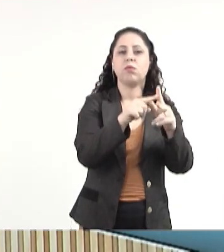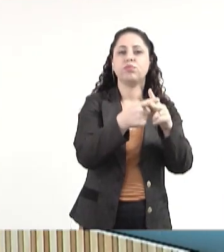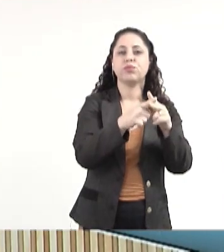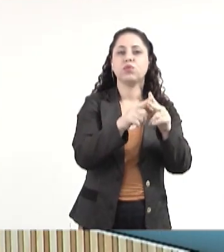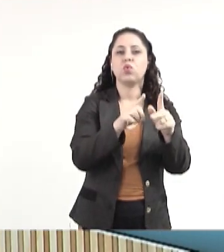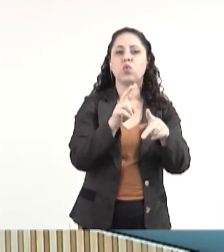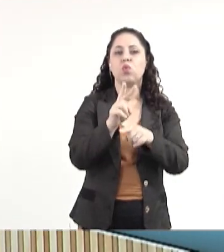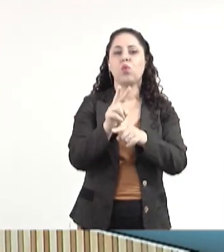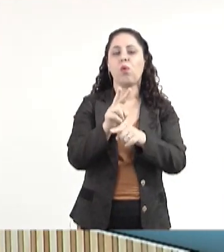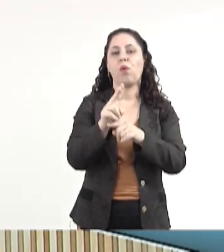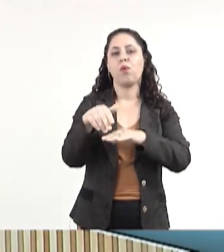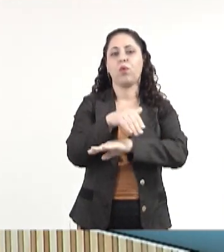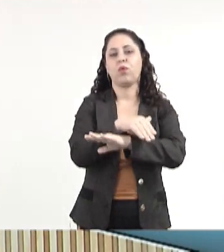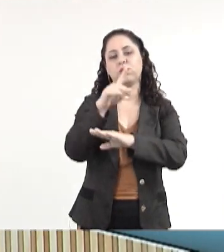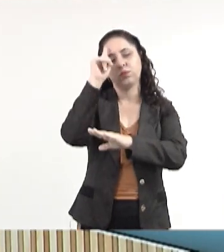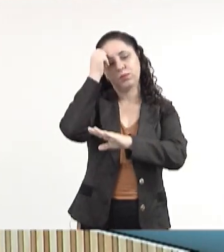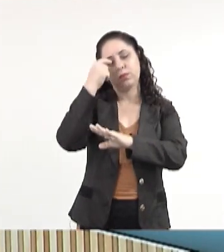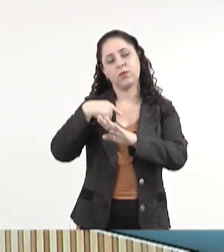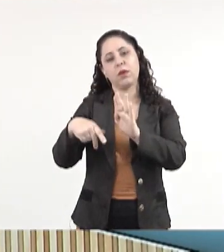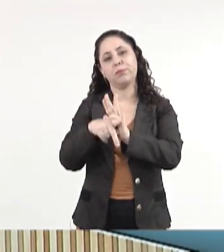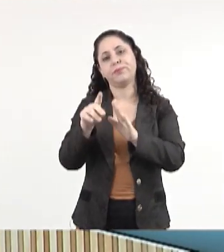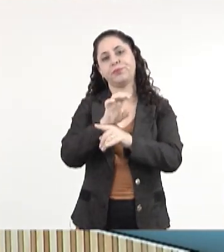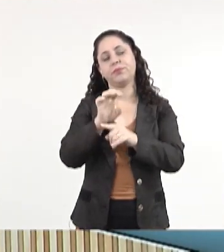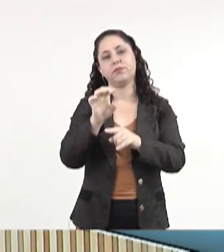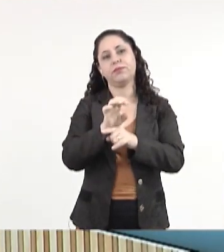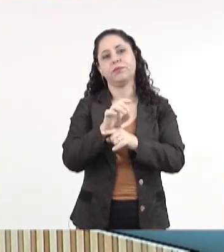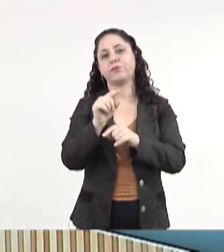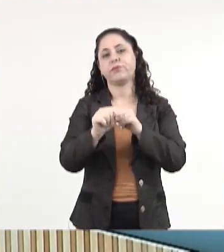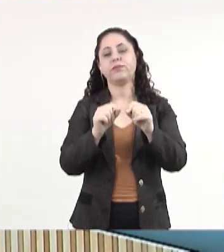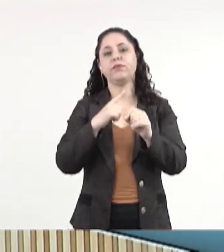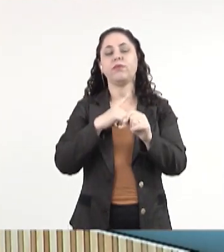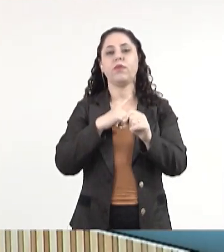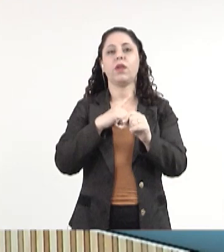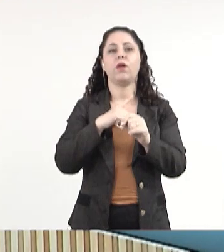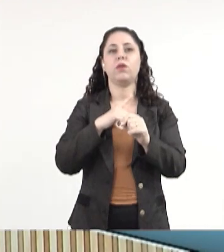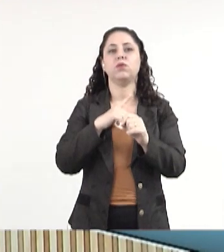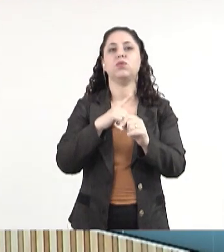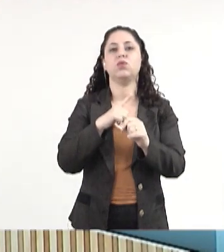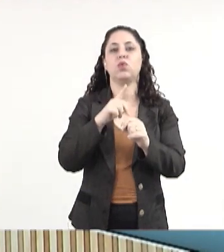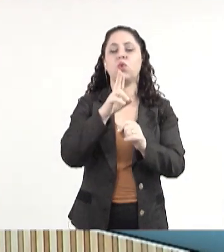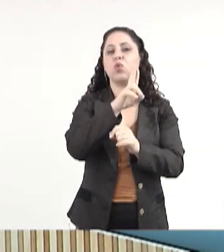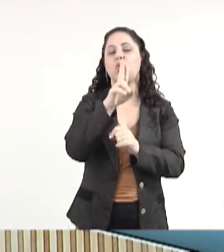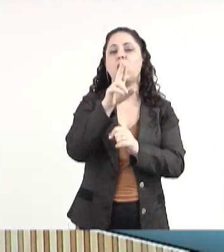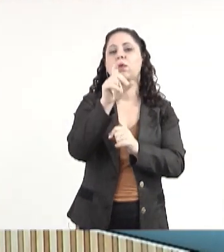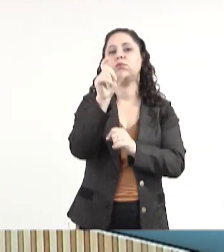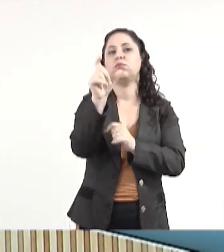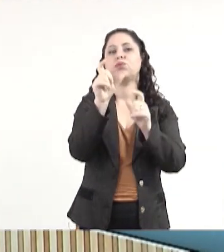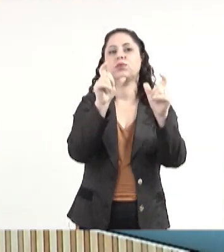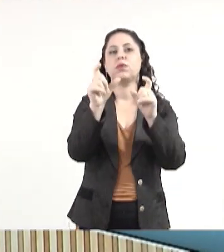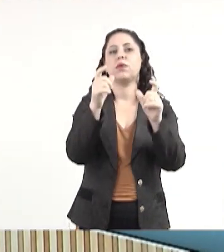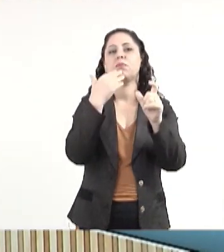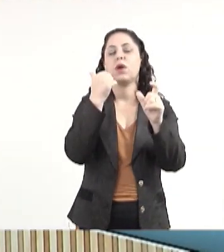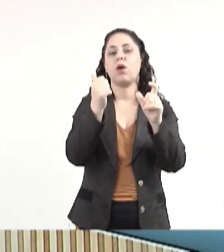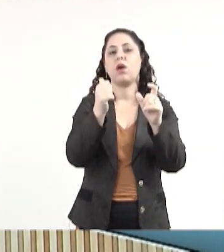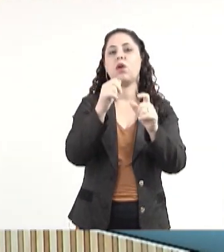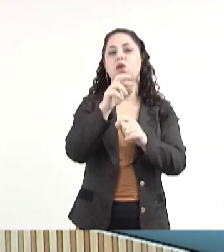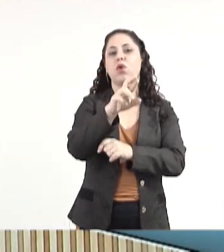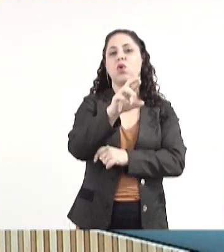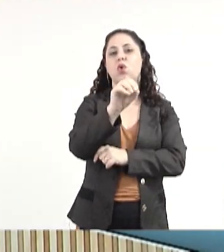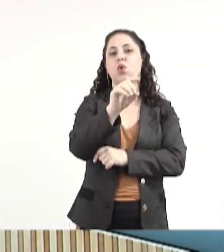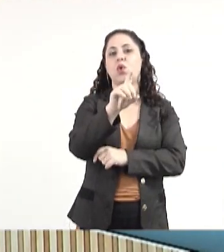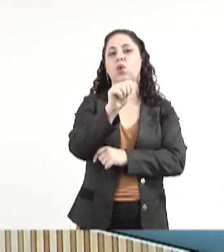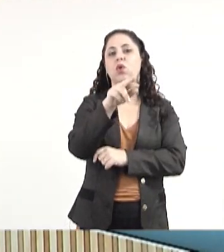Manutenção Proativa e Rodovias aqui de Mato Grosso do Sul. Programa que tem a sigla, é chamado de maneira mais popular como